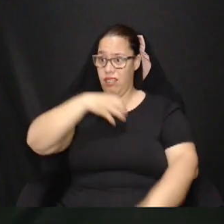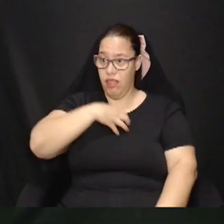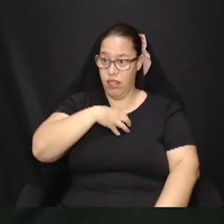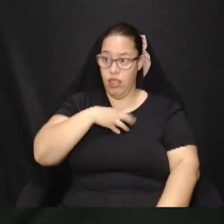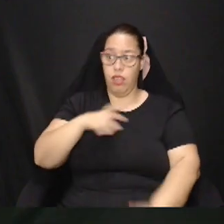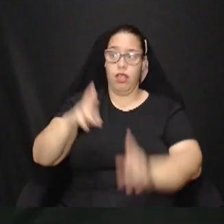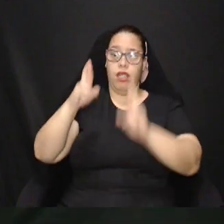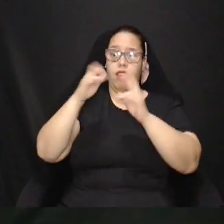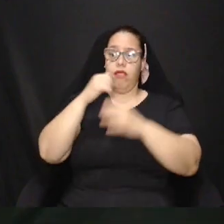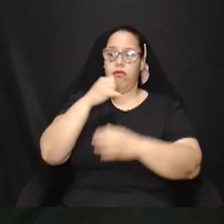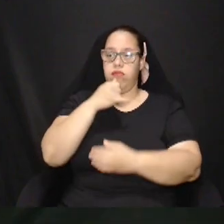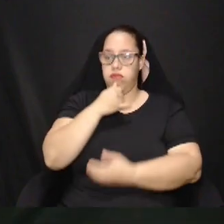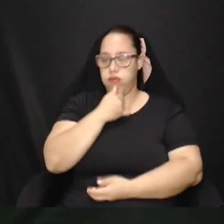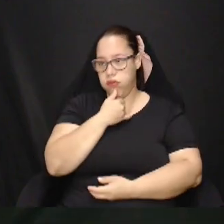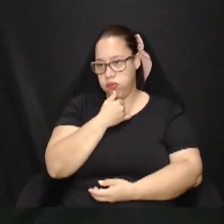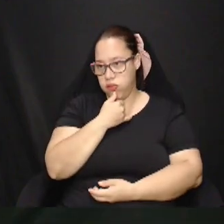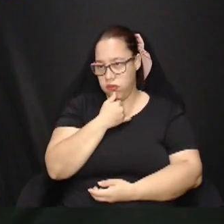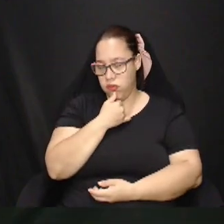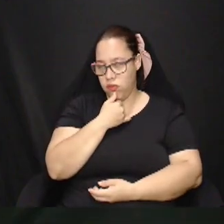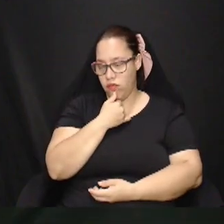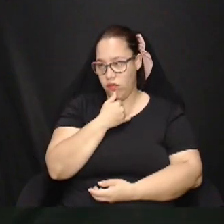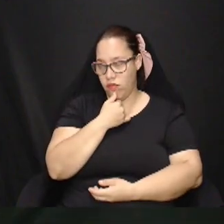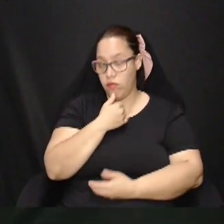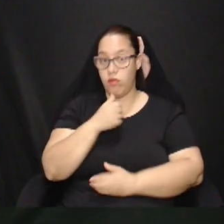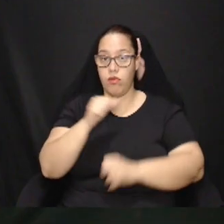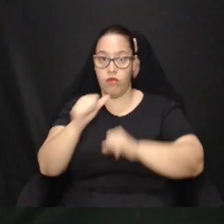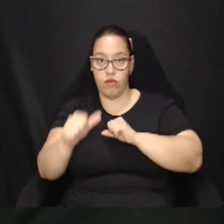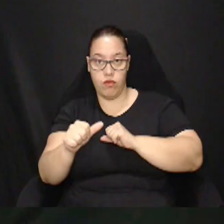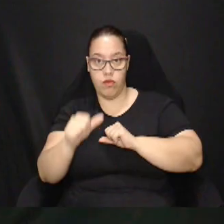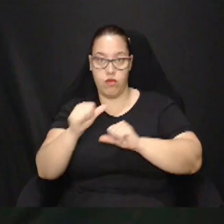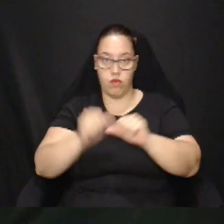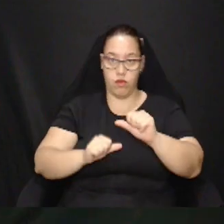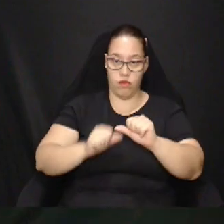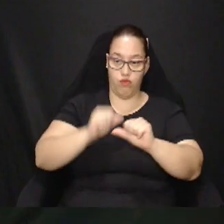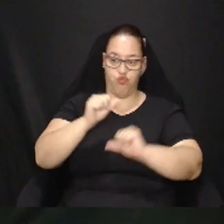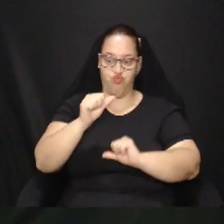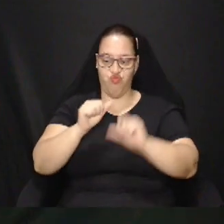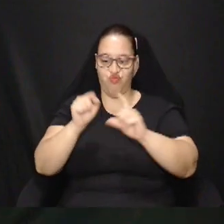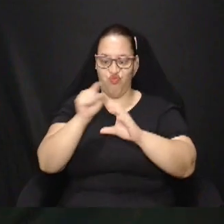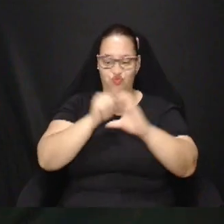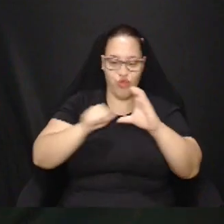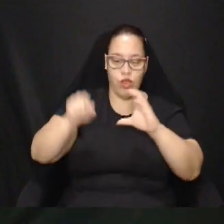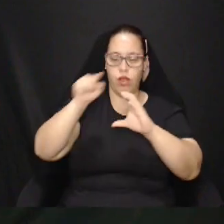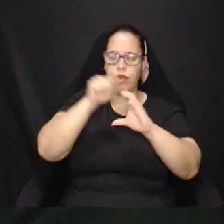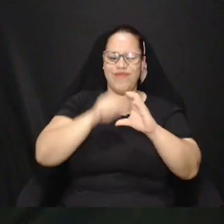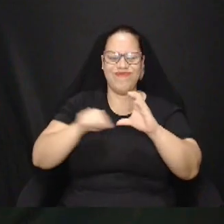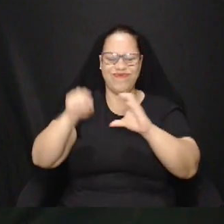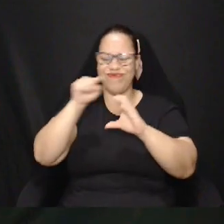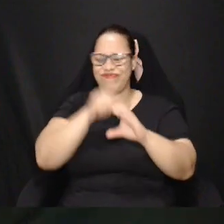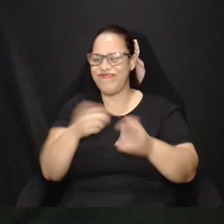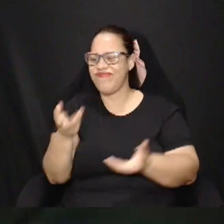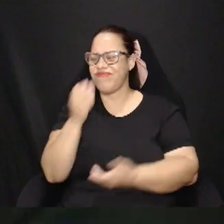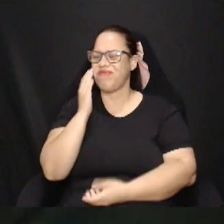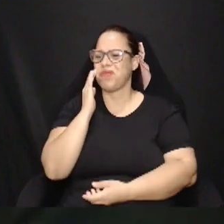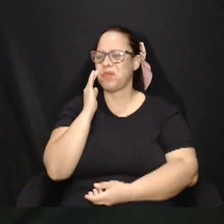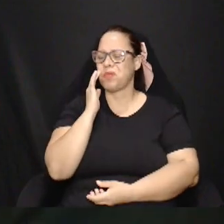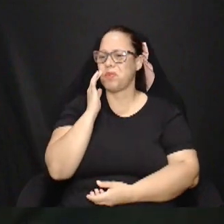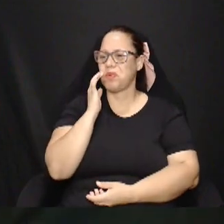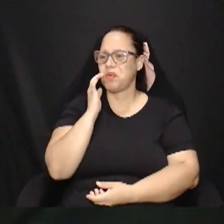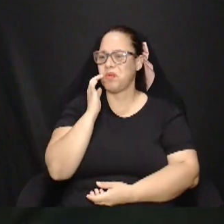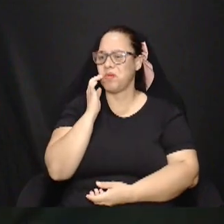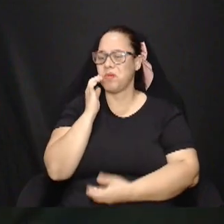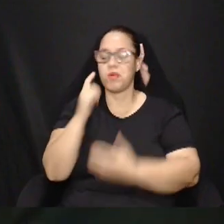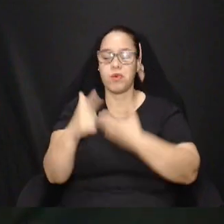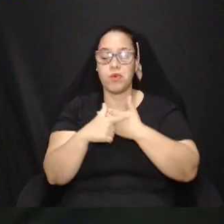frustração, que se alteram a cada ciclo. Então, qual que é o papel do suporte